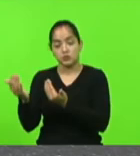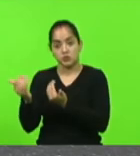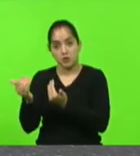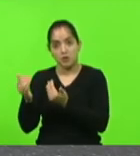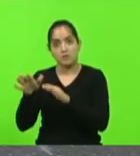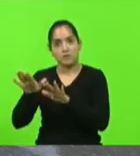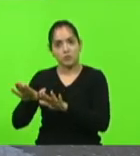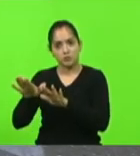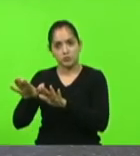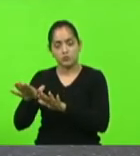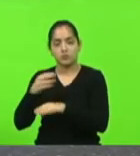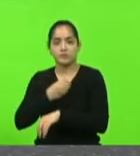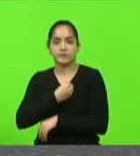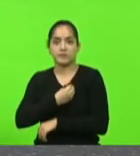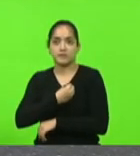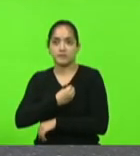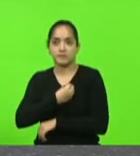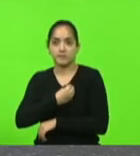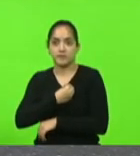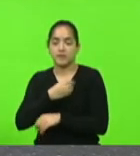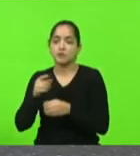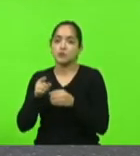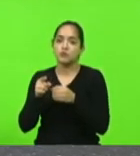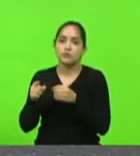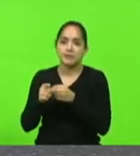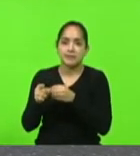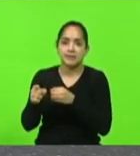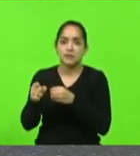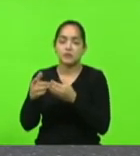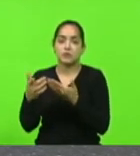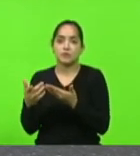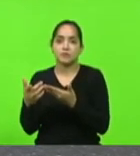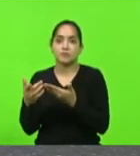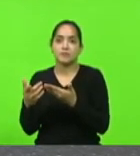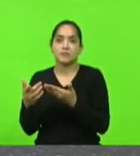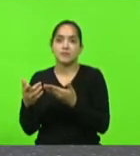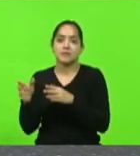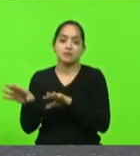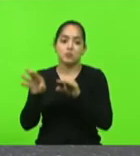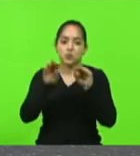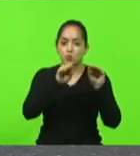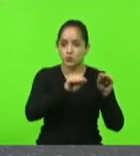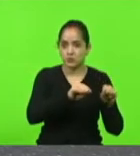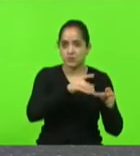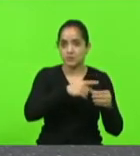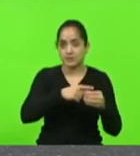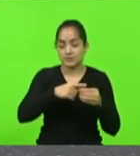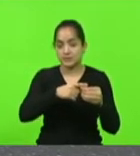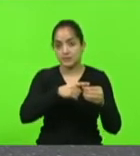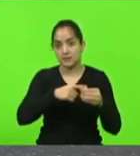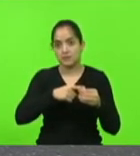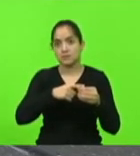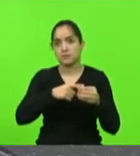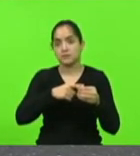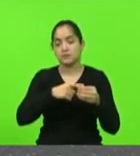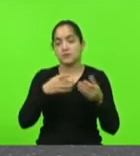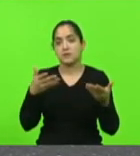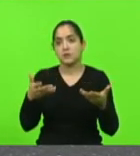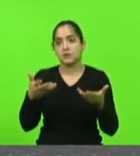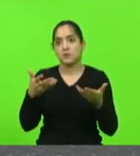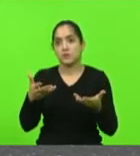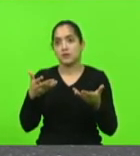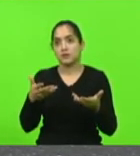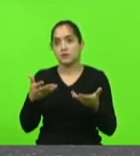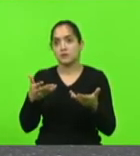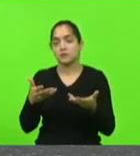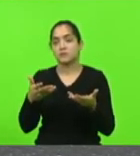morando no interior do Estado e não venha para as grandes cidades. Então, eu quero fazer menção